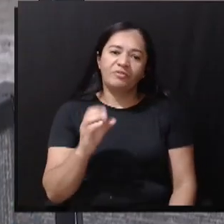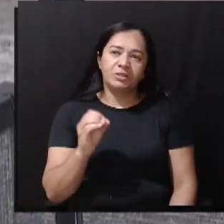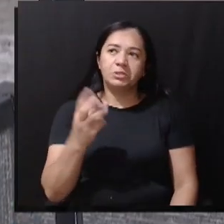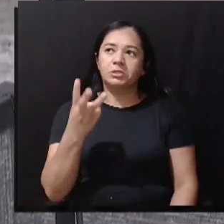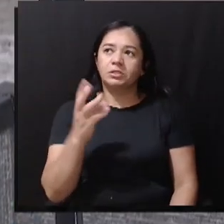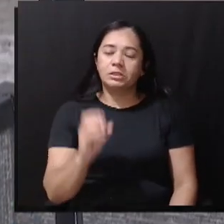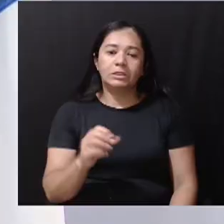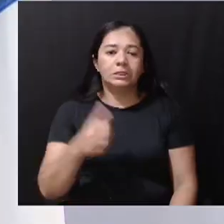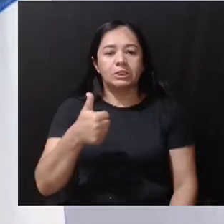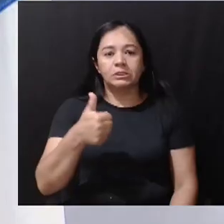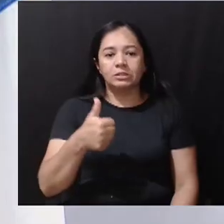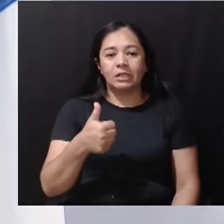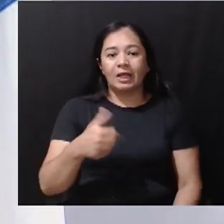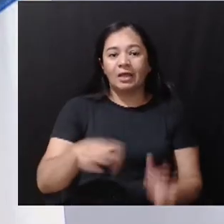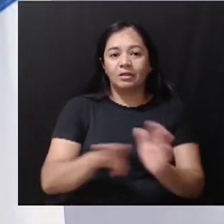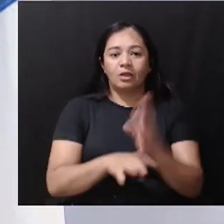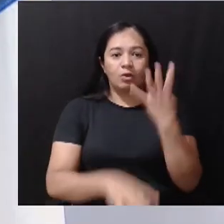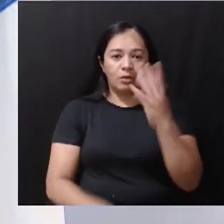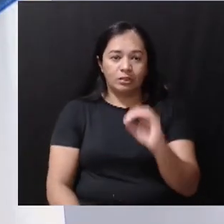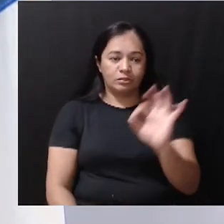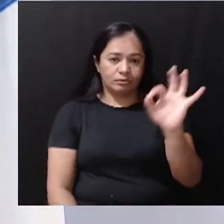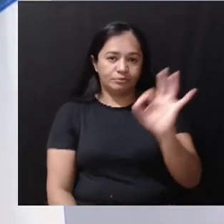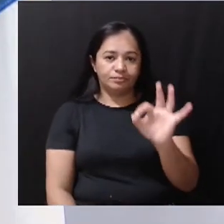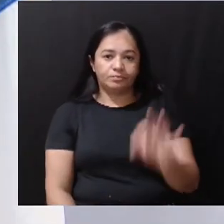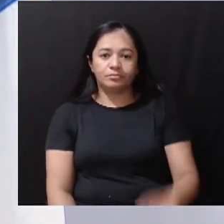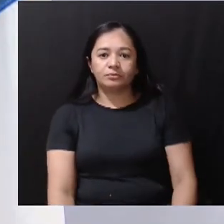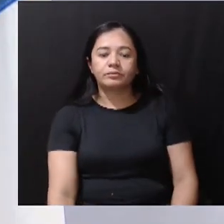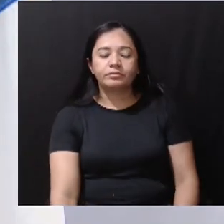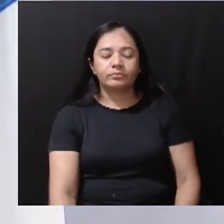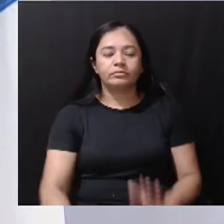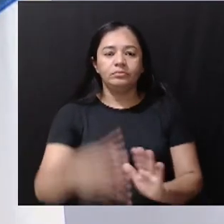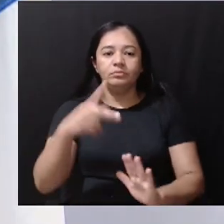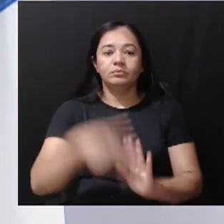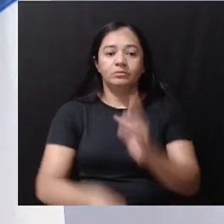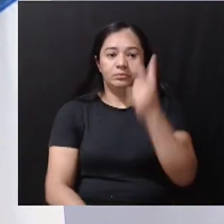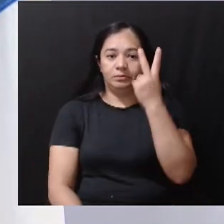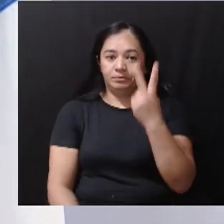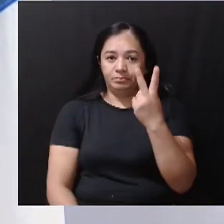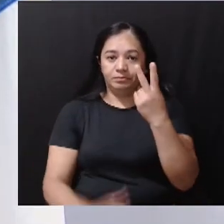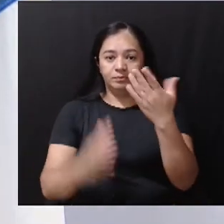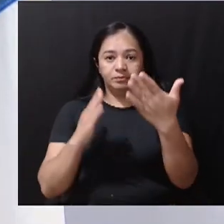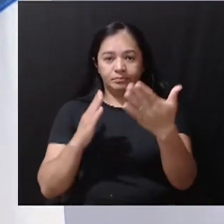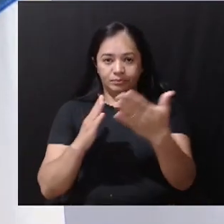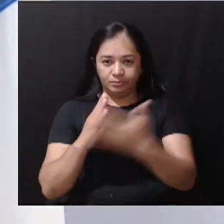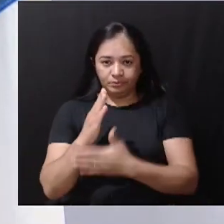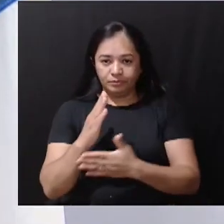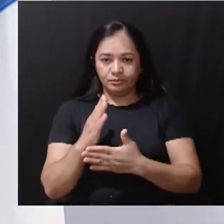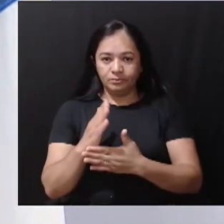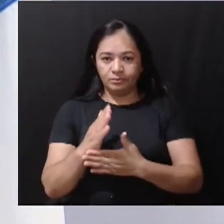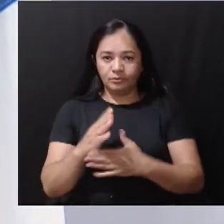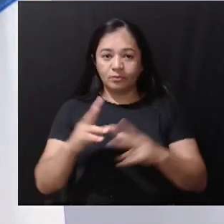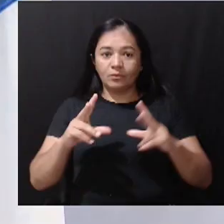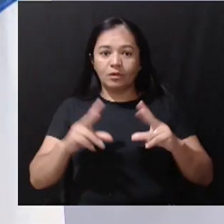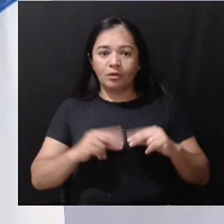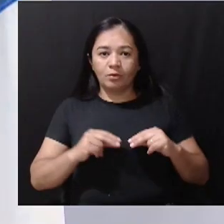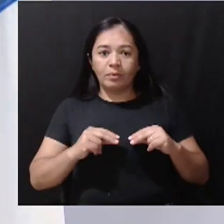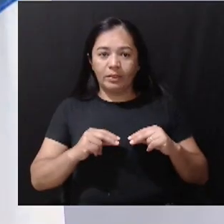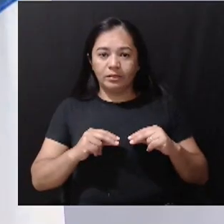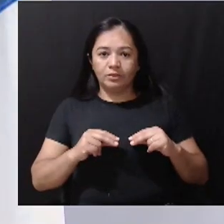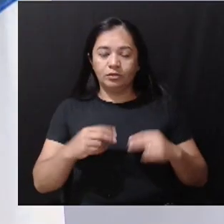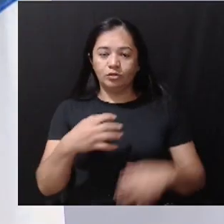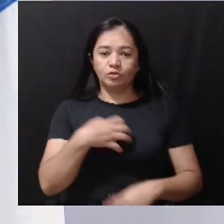até 40%. Gabriel, os 2 projetos que foram aprovados no mérito, ou seja, de forma